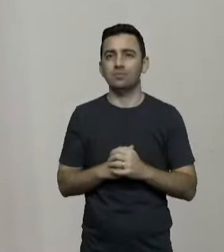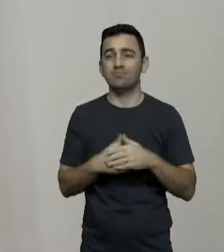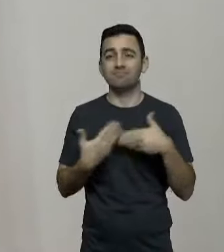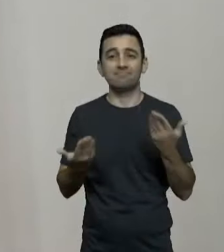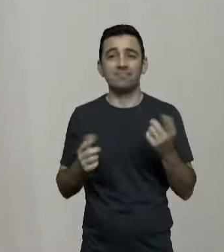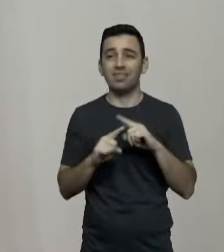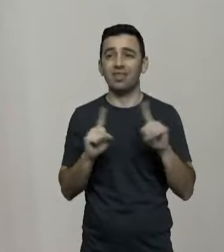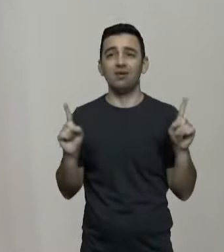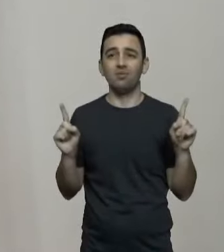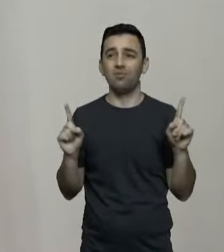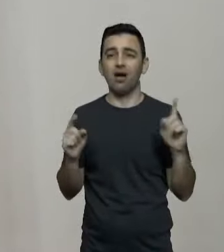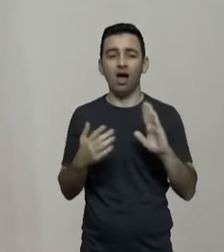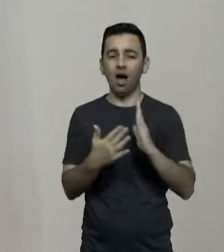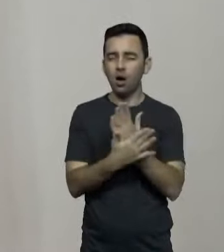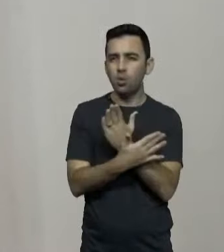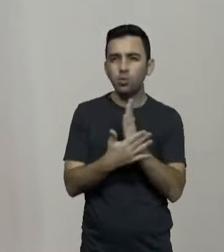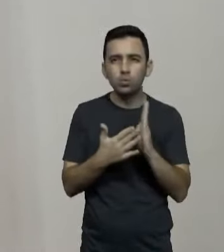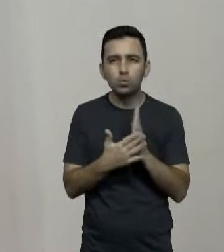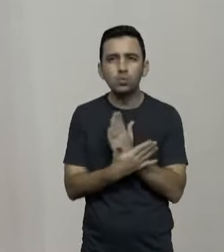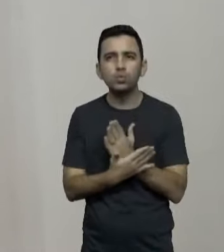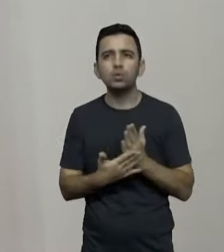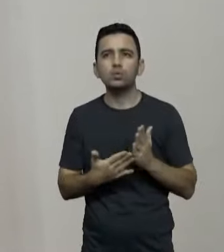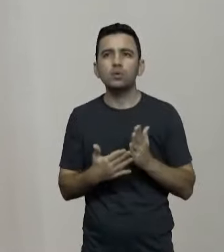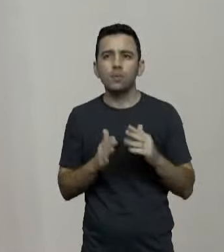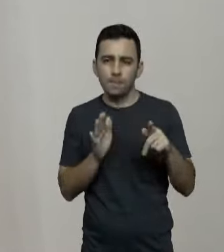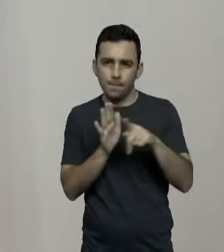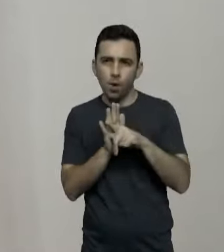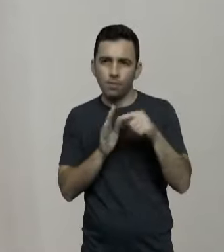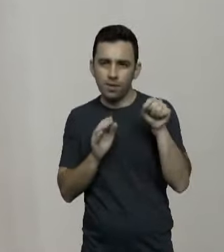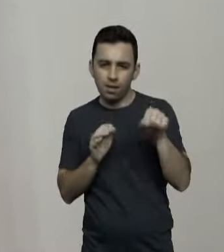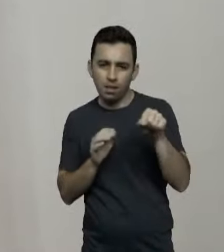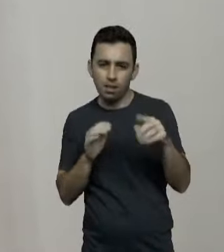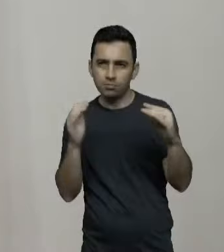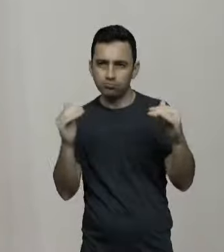ação de alguns integrantes desta Suprema Corte